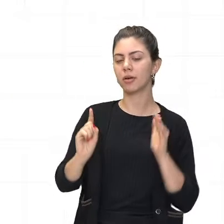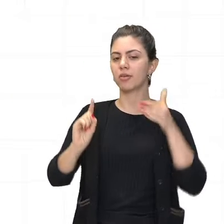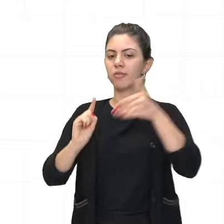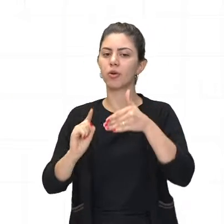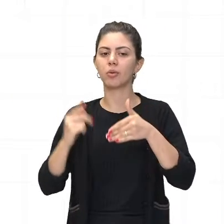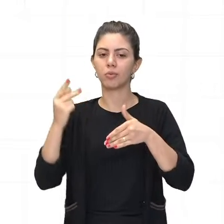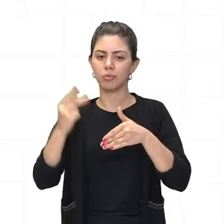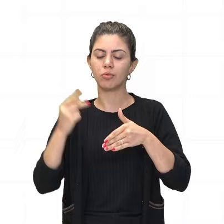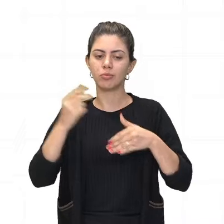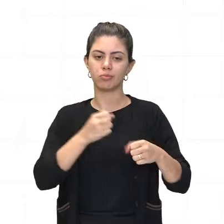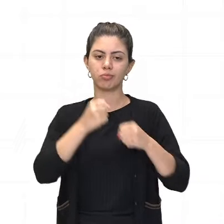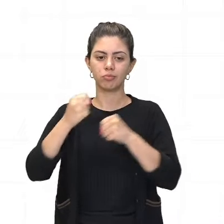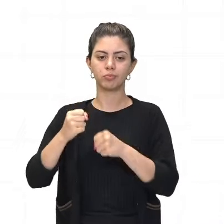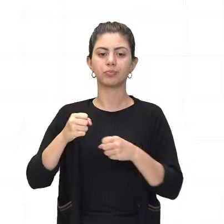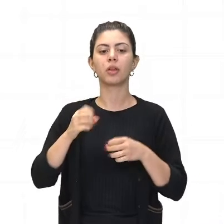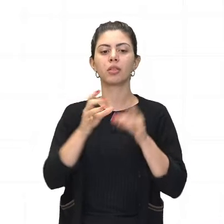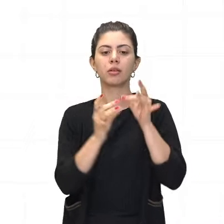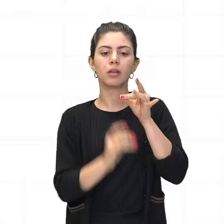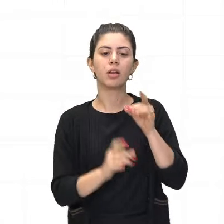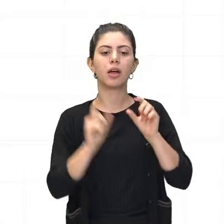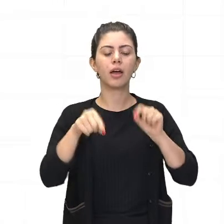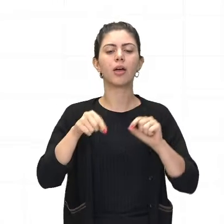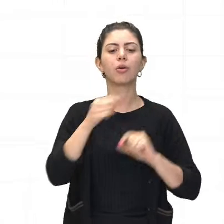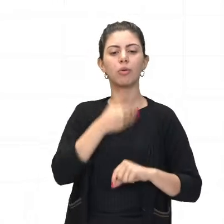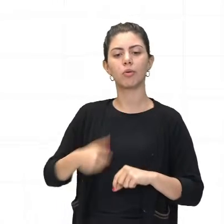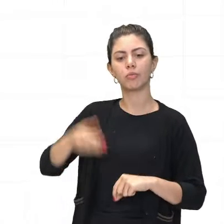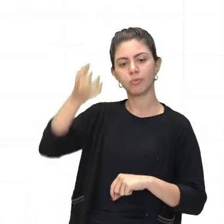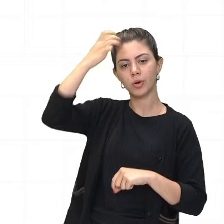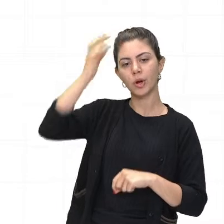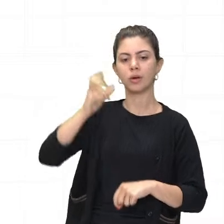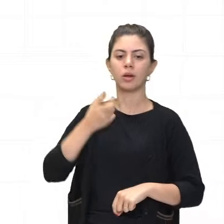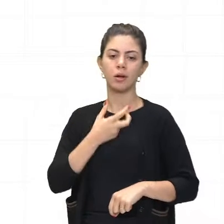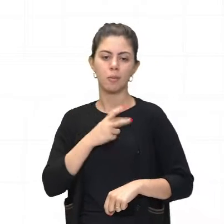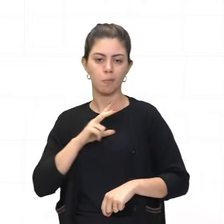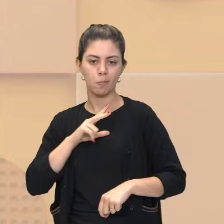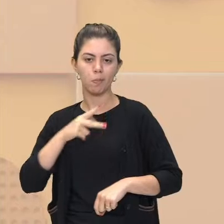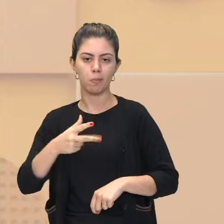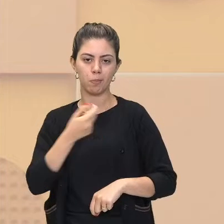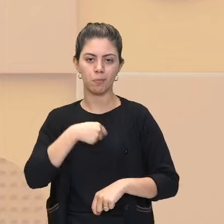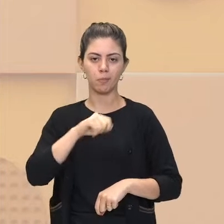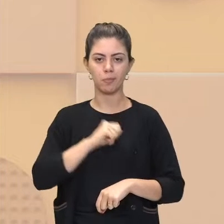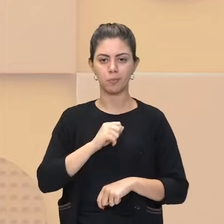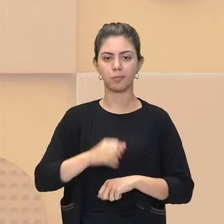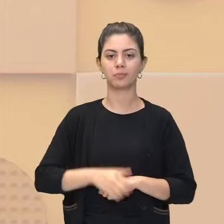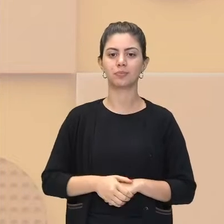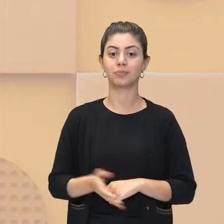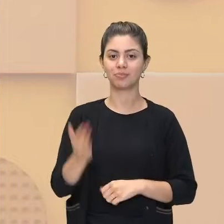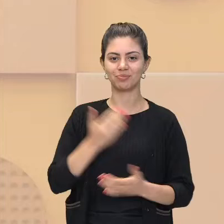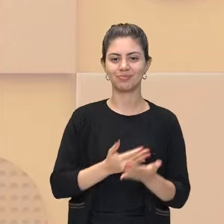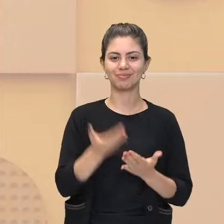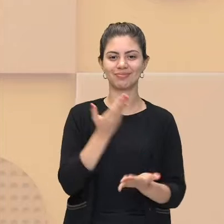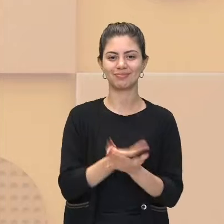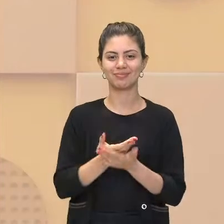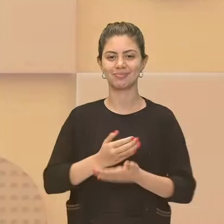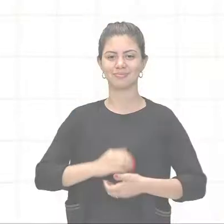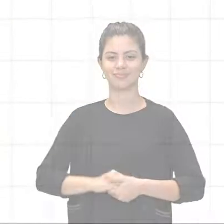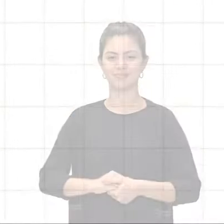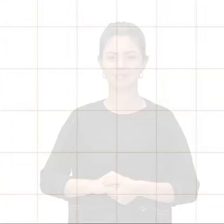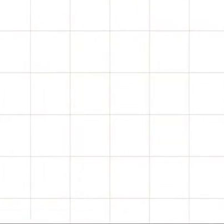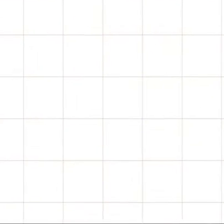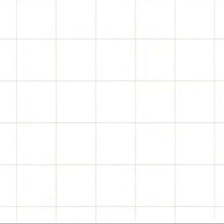na Europa, e o detalhamento, a monarquia em Portugal e Espanha. Vamos então para a nossa aula.